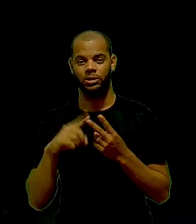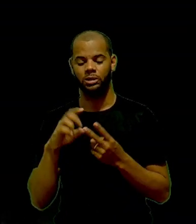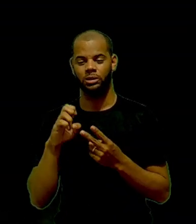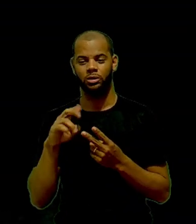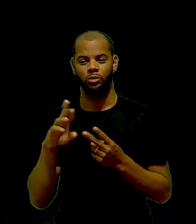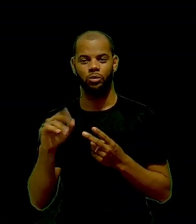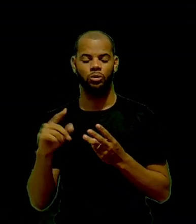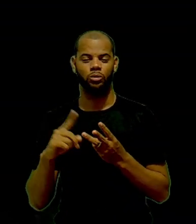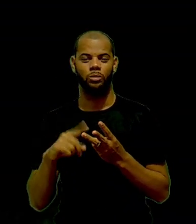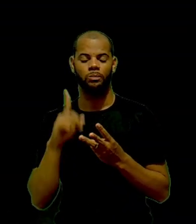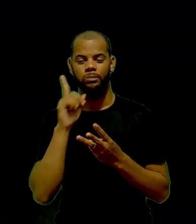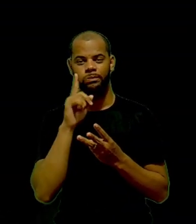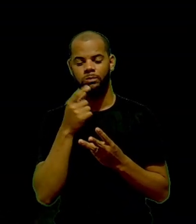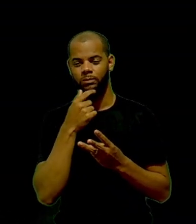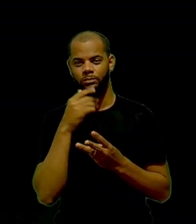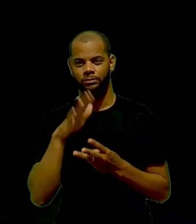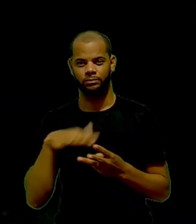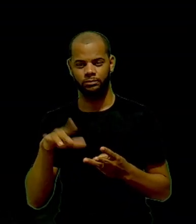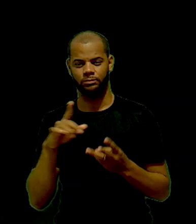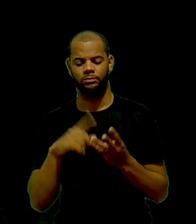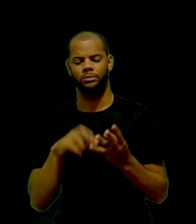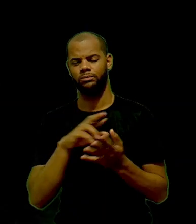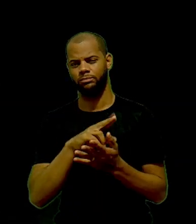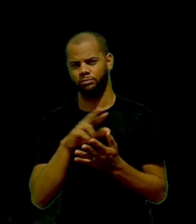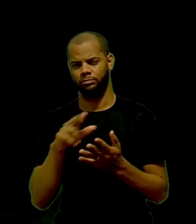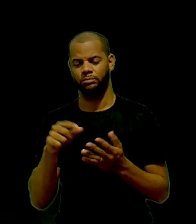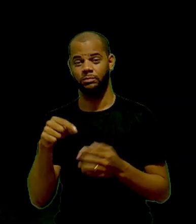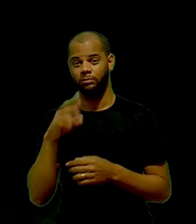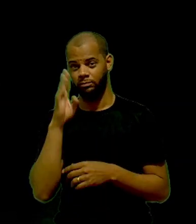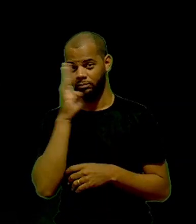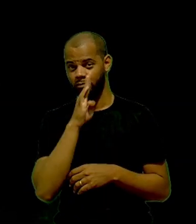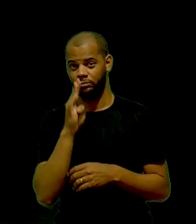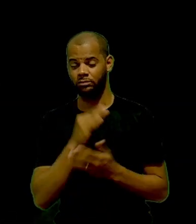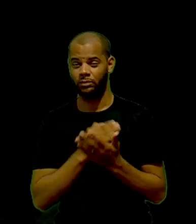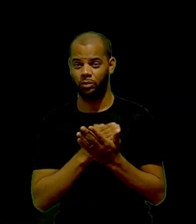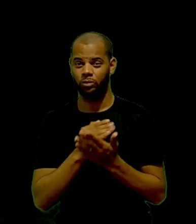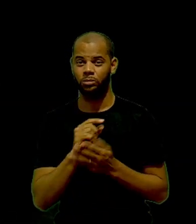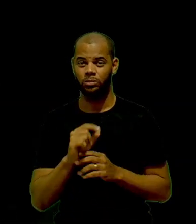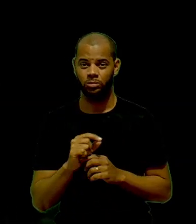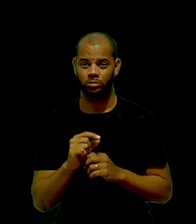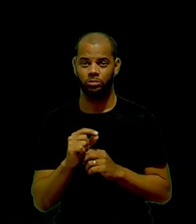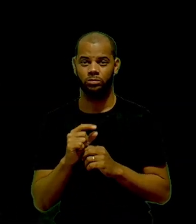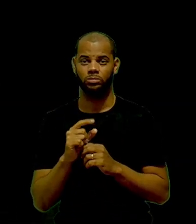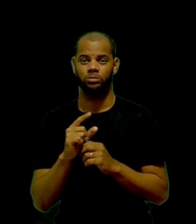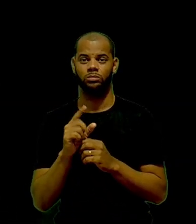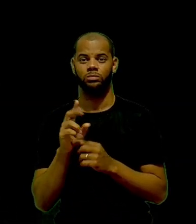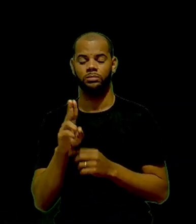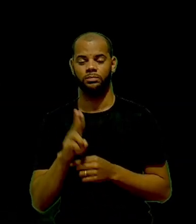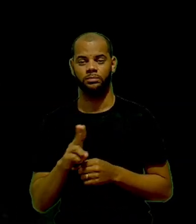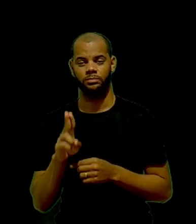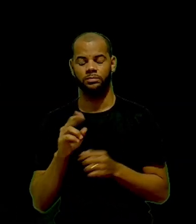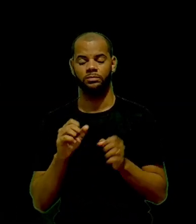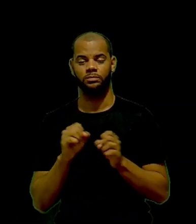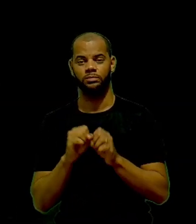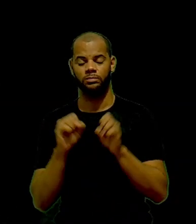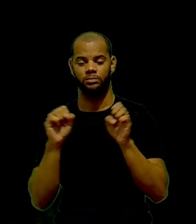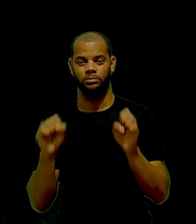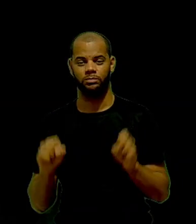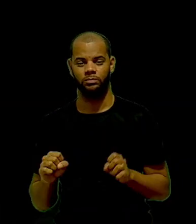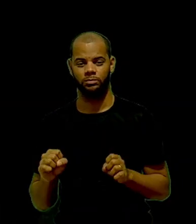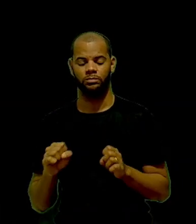Estados Unidos e os outros. No Brasil também começou a crescer a utilização de sistemas de